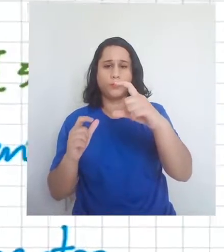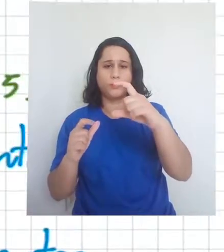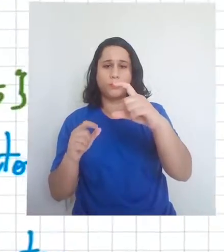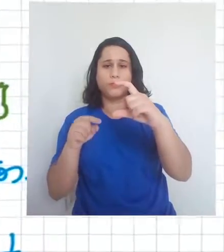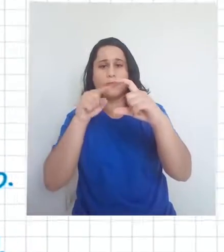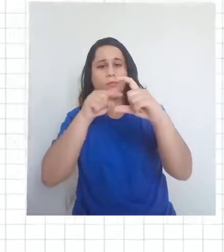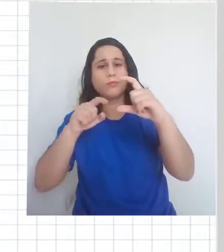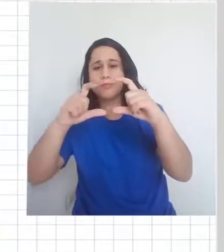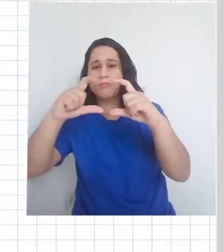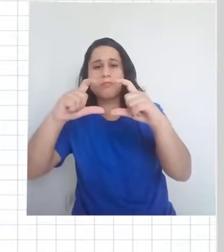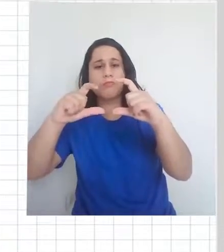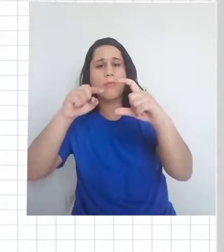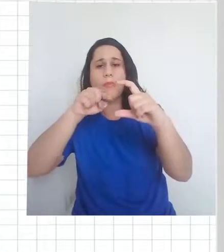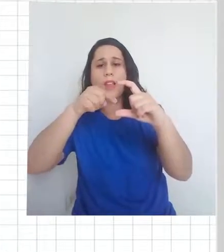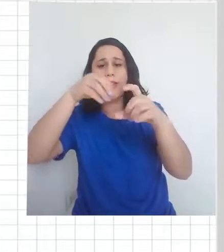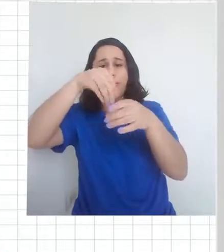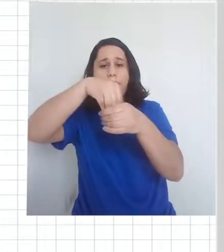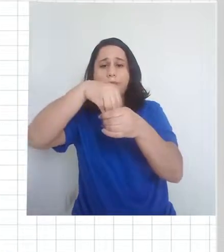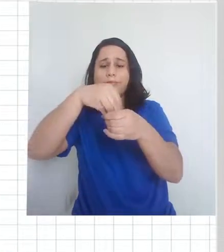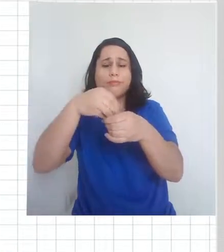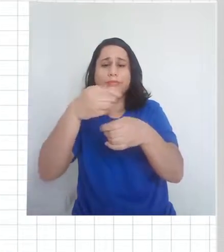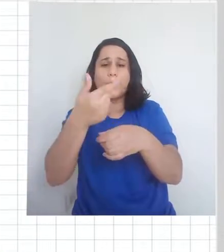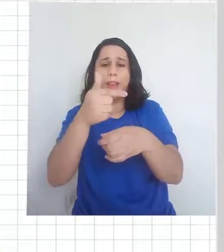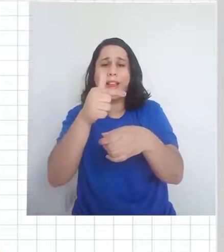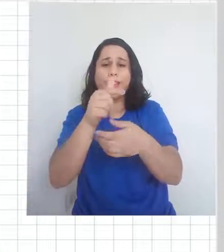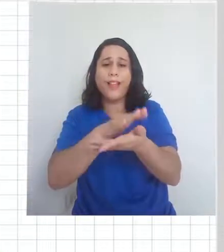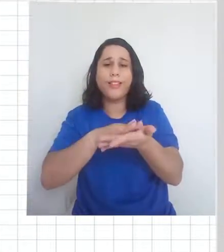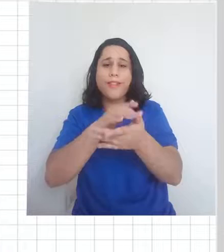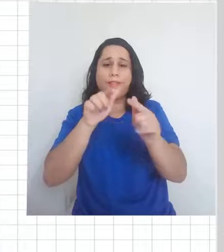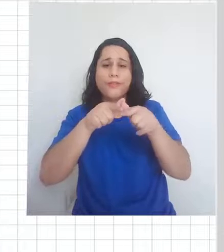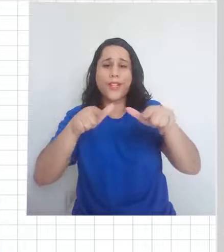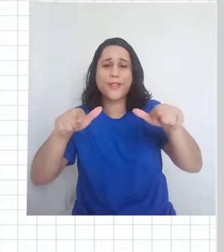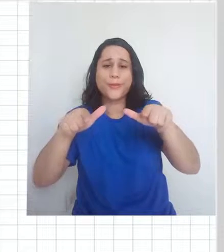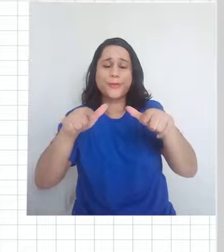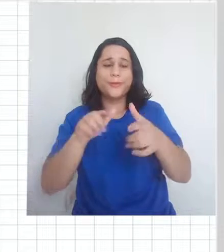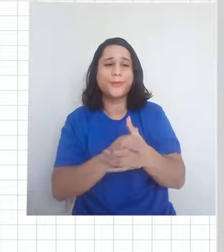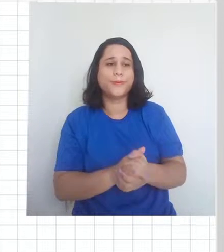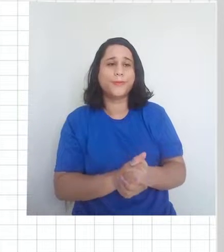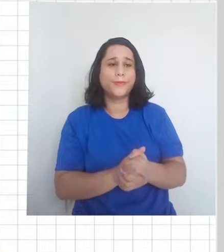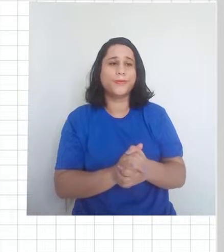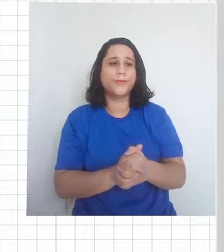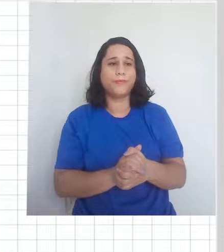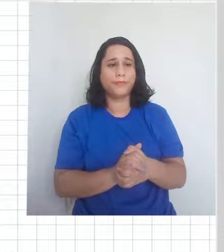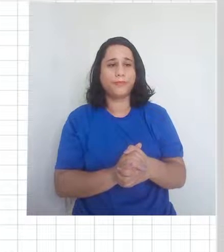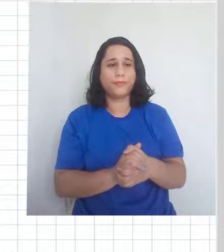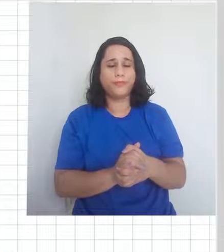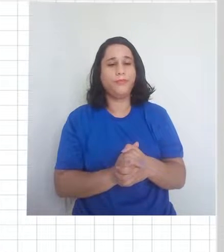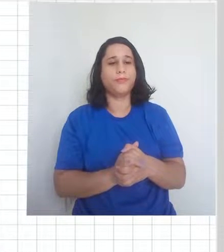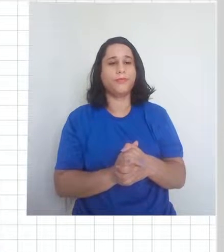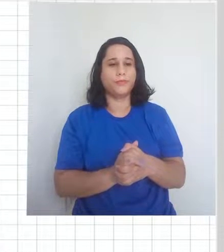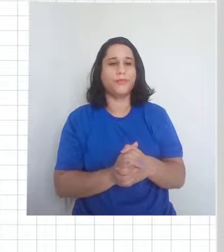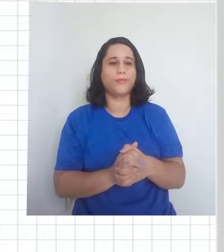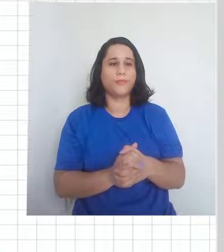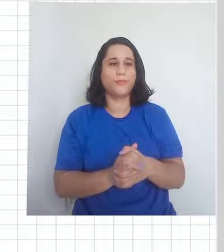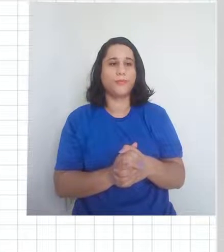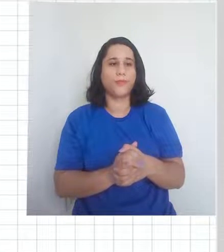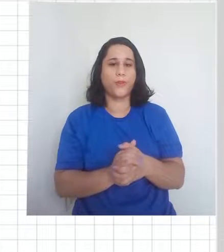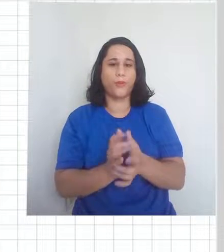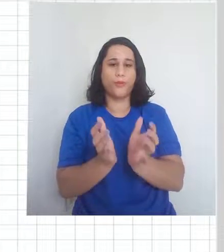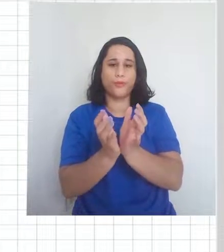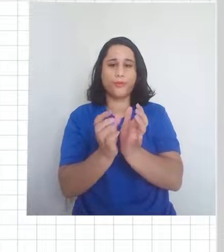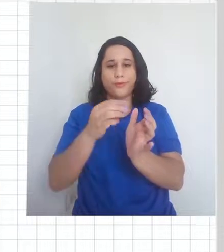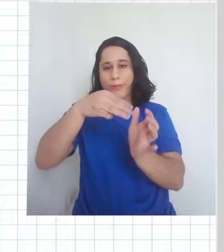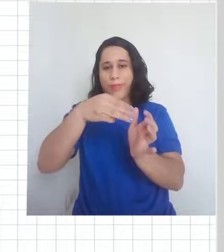só entre chaves. Não tem nada dentro, então o conjunto existe, conjunto M, porém ele é vazio.